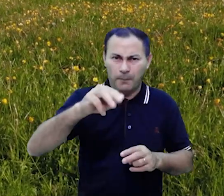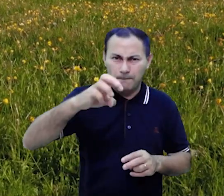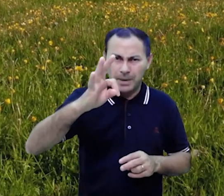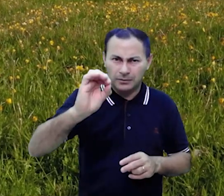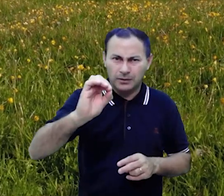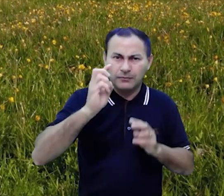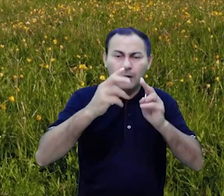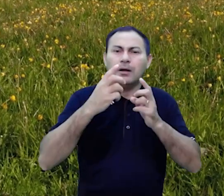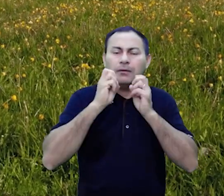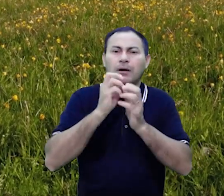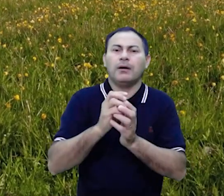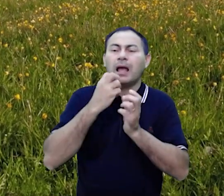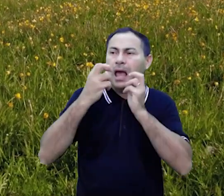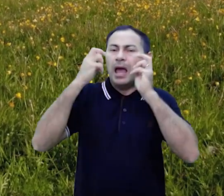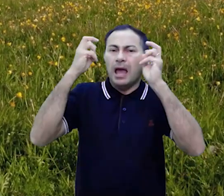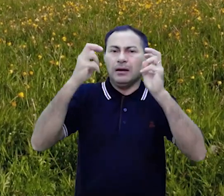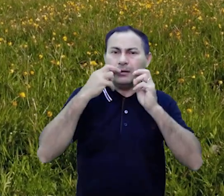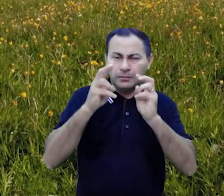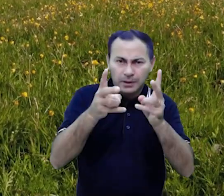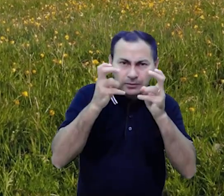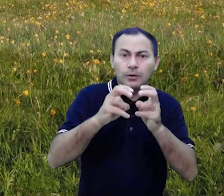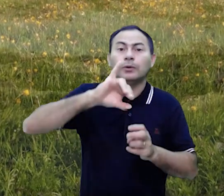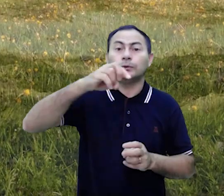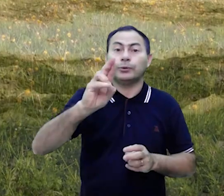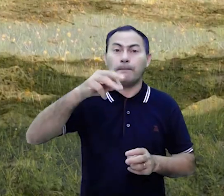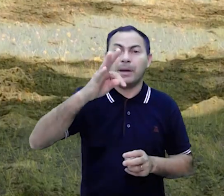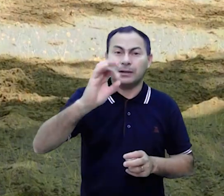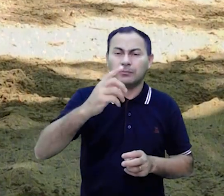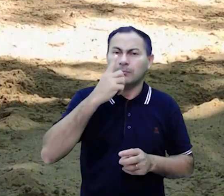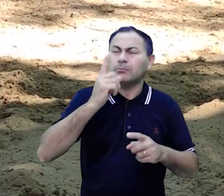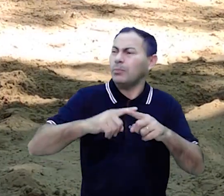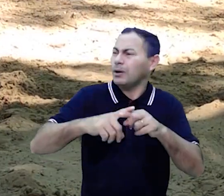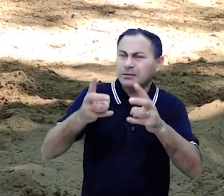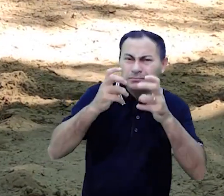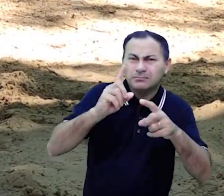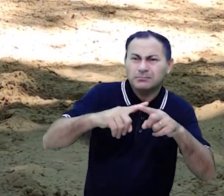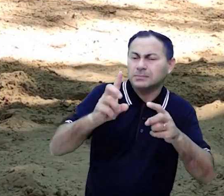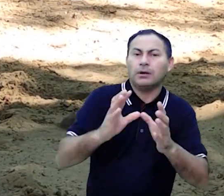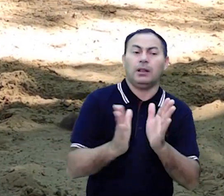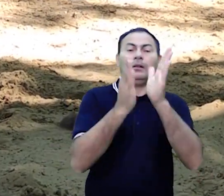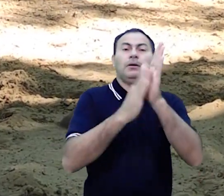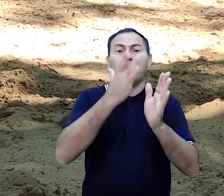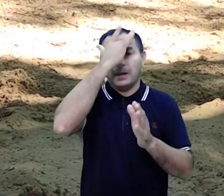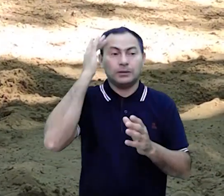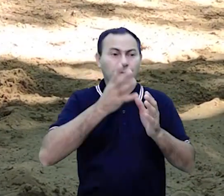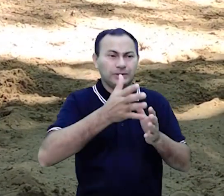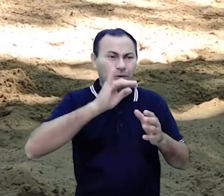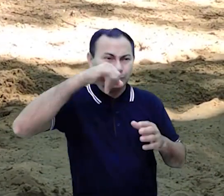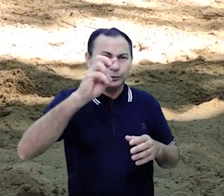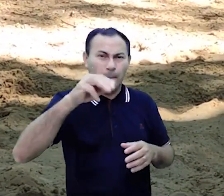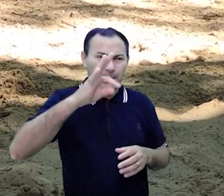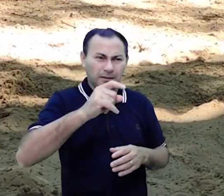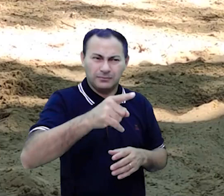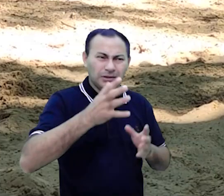viu um jumento? Já ouviu o barulho que ele faz? Se você observar um jumento, perceberá porque não é nenhum elogio chamar alguém